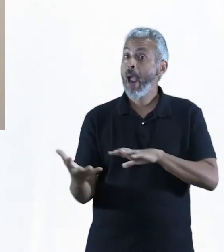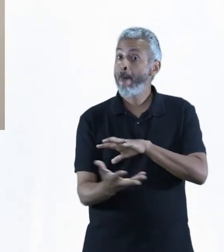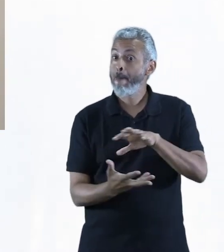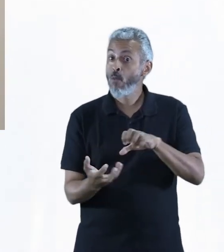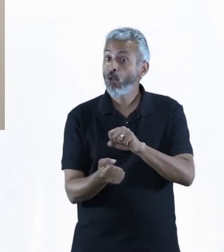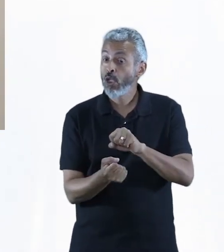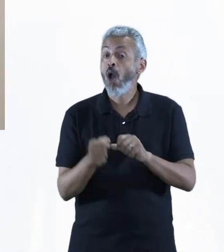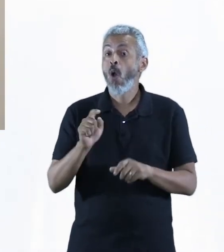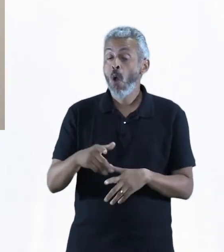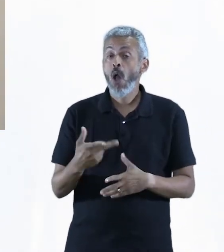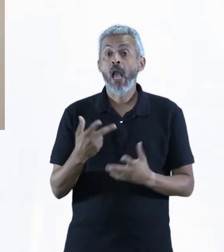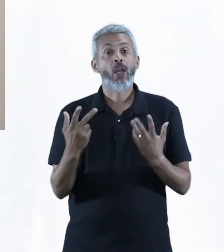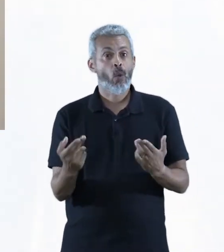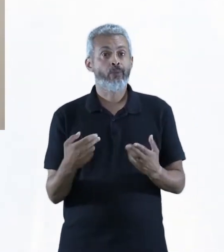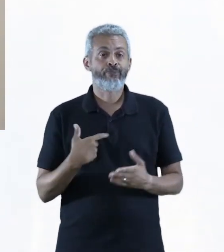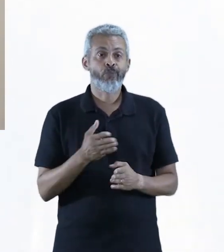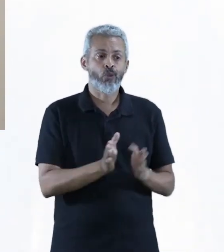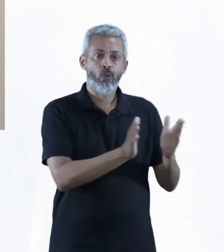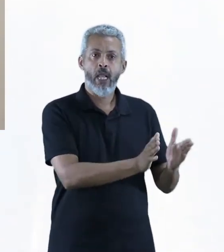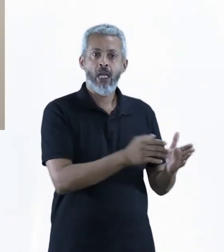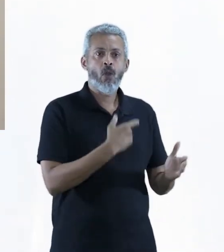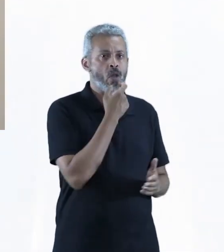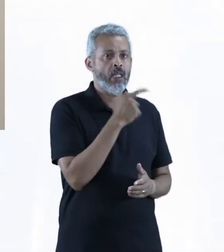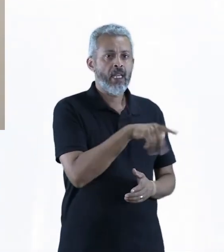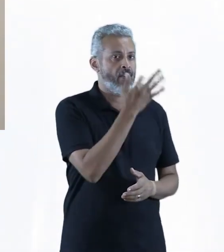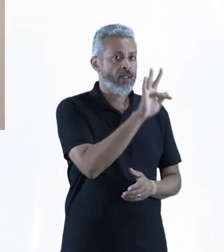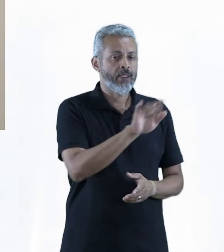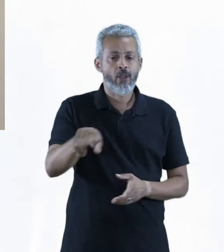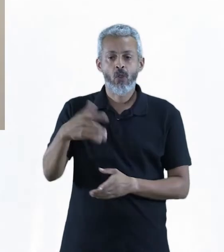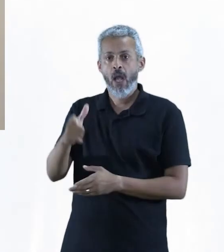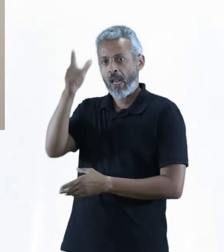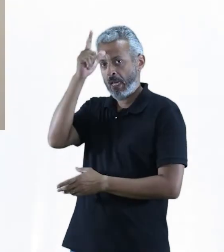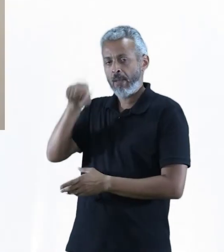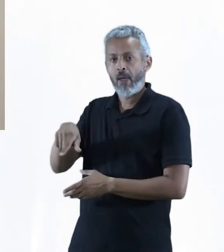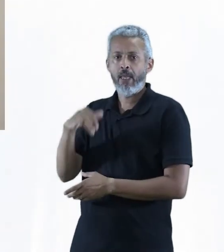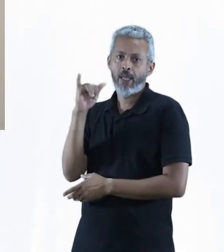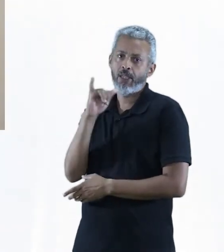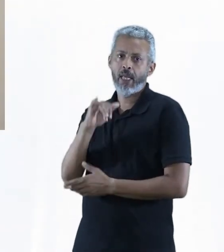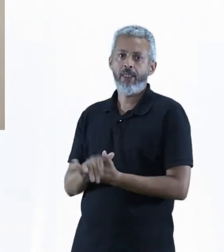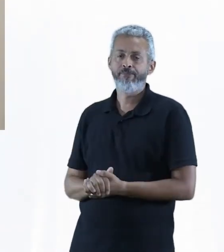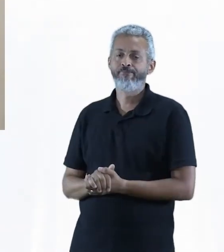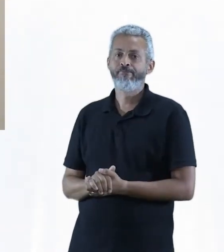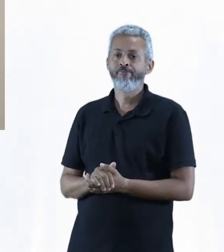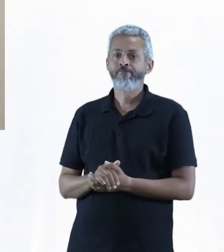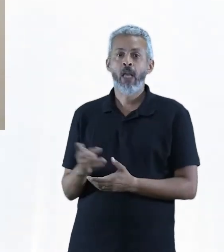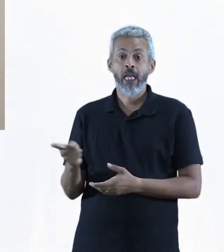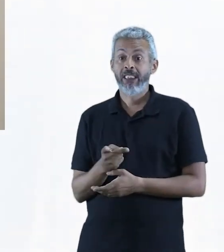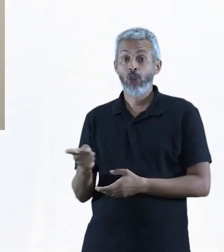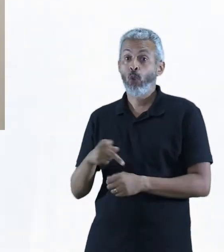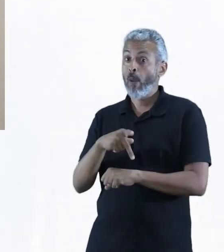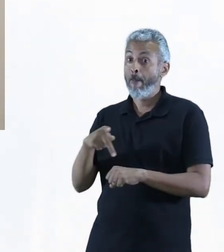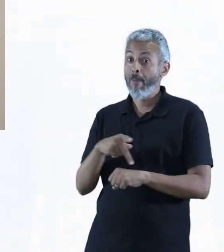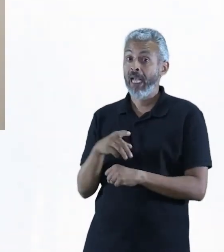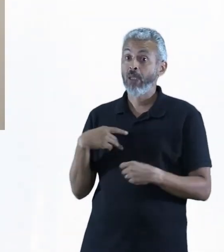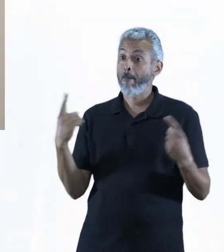Guerra Mundial, foi a mesma configuração. De um lado, Inglaterra e França, do outro lado, Alemanha e Itália.